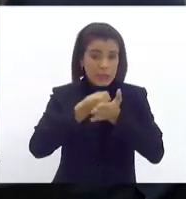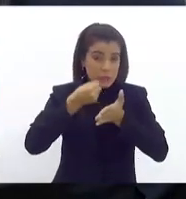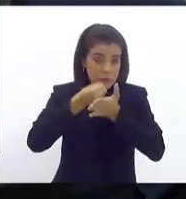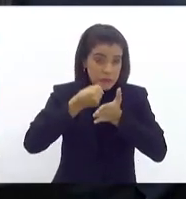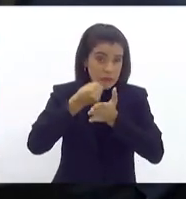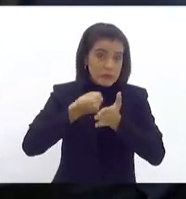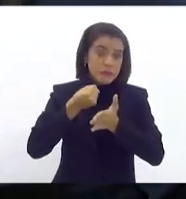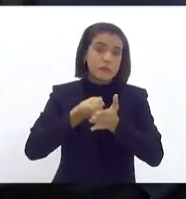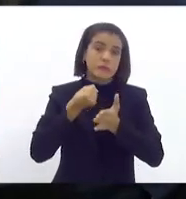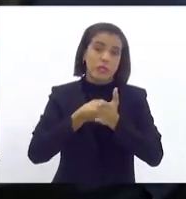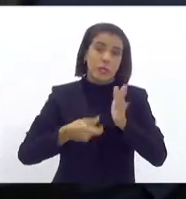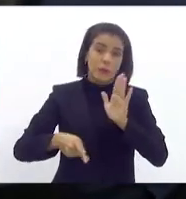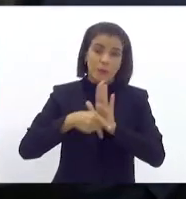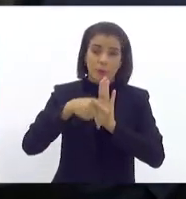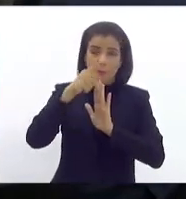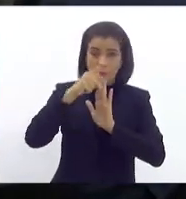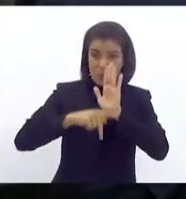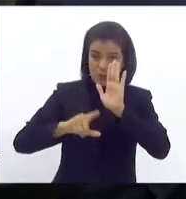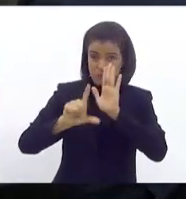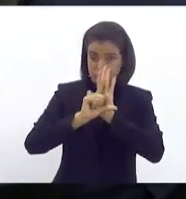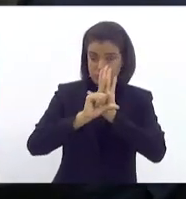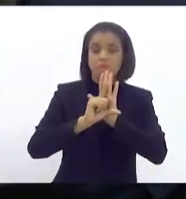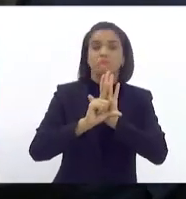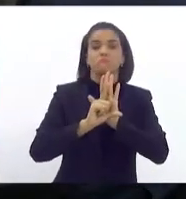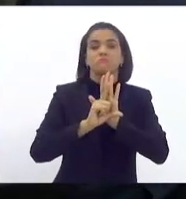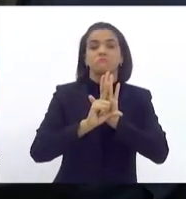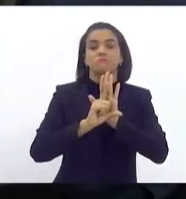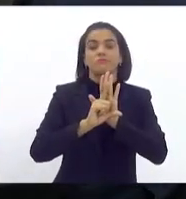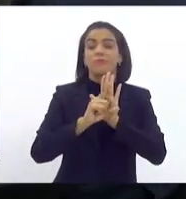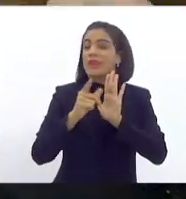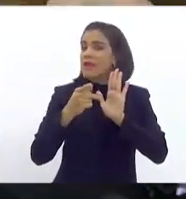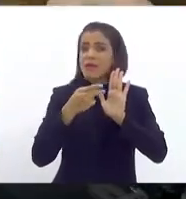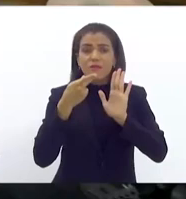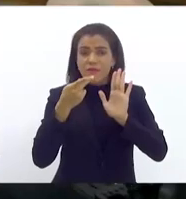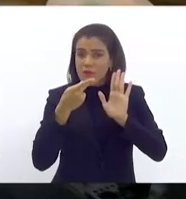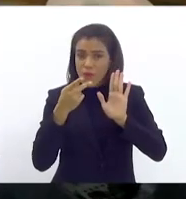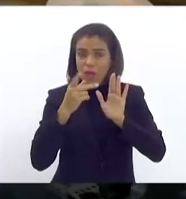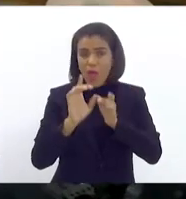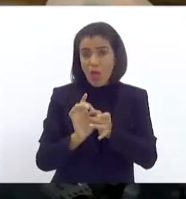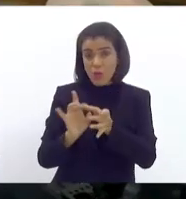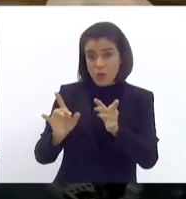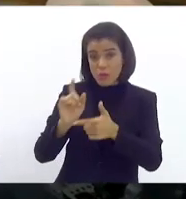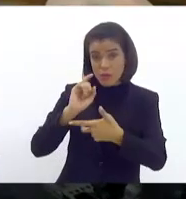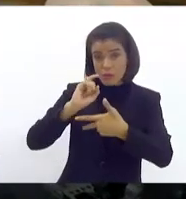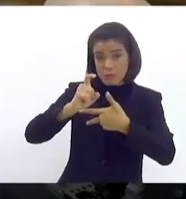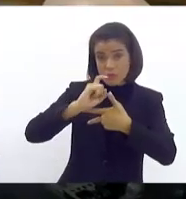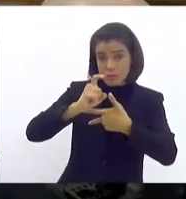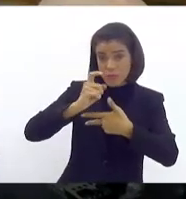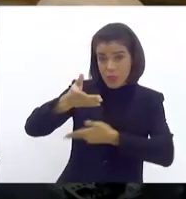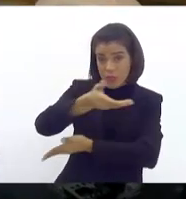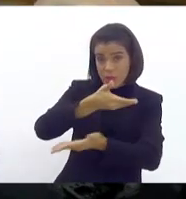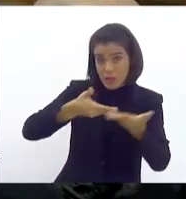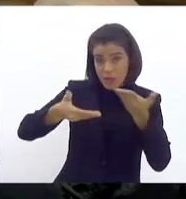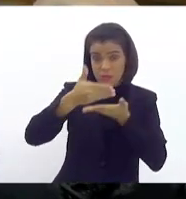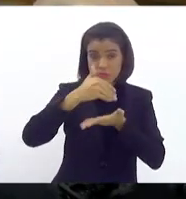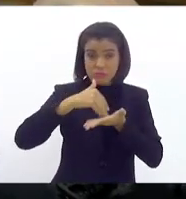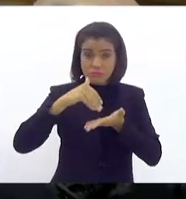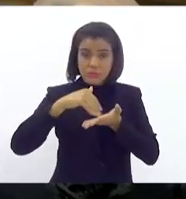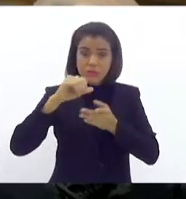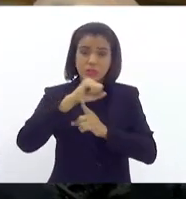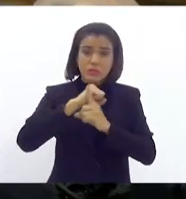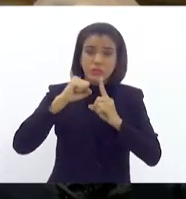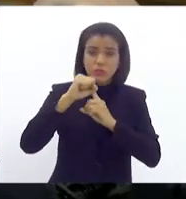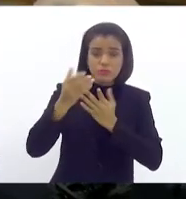repente, do projeto, ele fala que fica autorizado o Poder Executivo, por intermédio da Secretaria de Estado de Assistência Social e